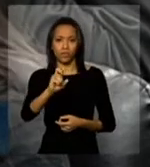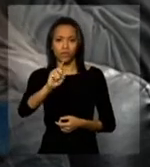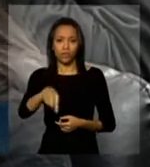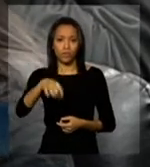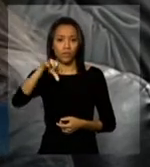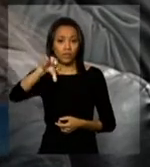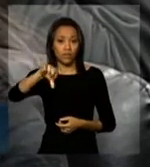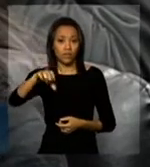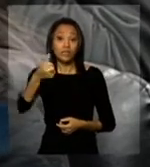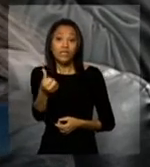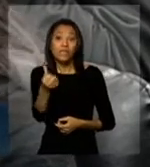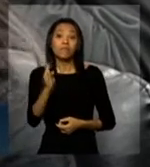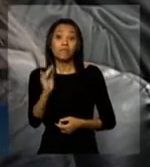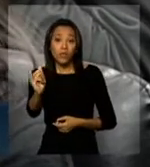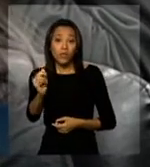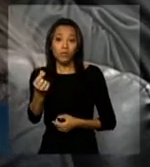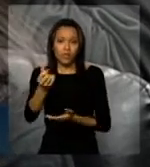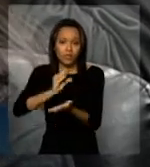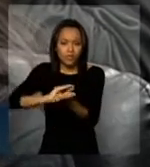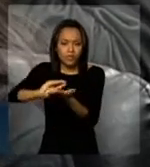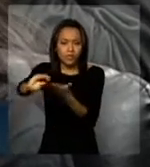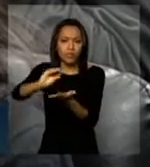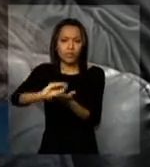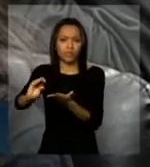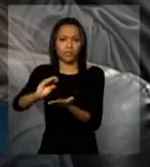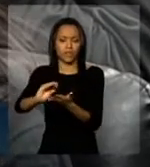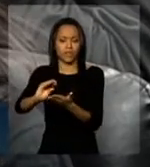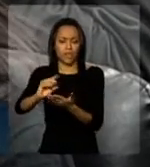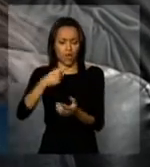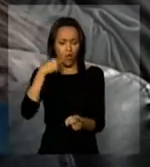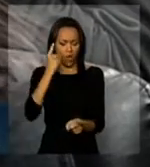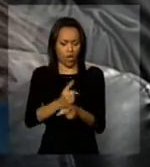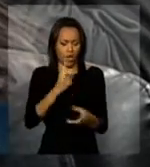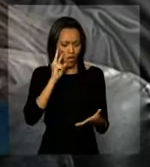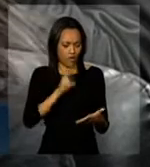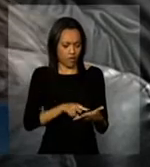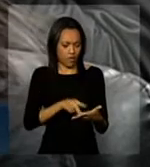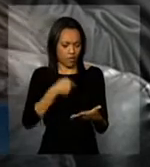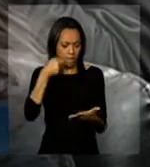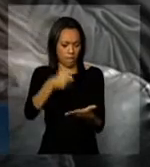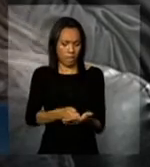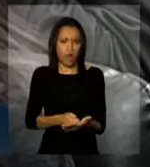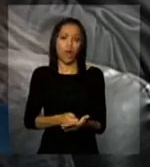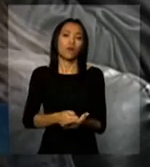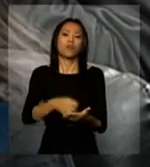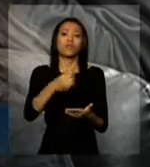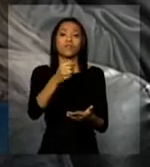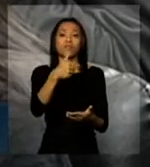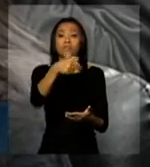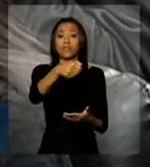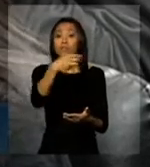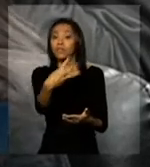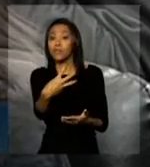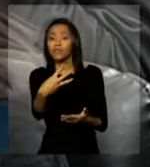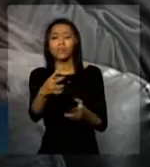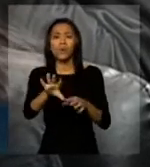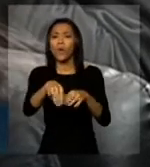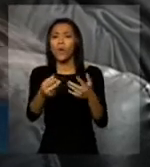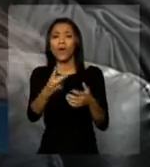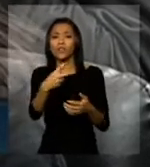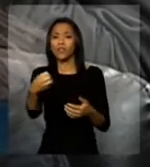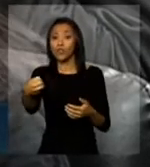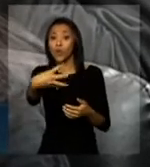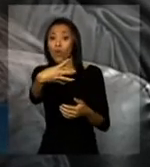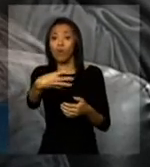de investimentos. E aí, aqui na apresentação, eu encontrei o que deverá ser pago, de 73,8 bilhões. Eu queria saber a nova previsão